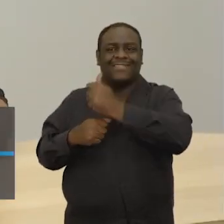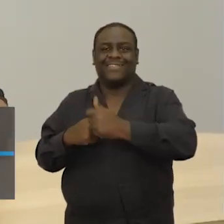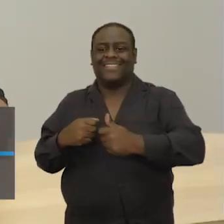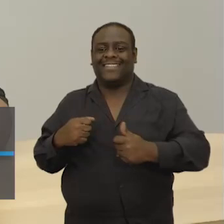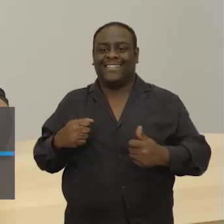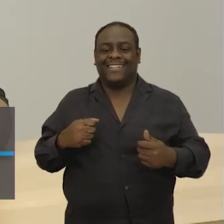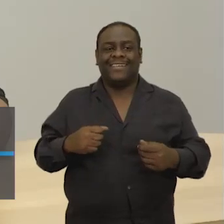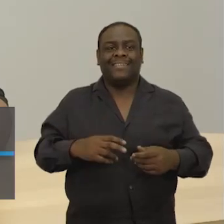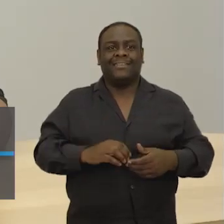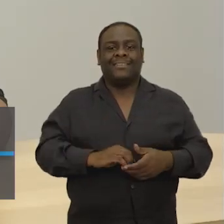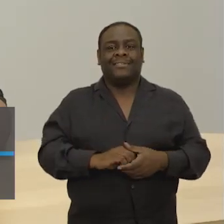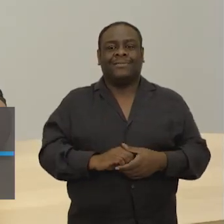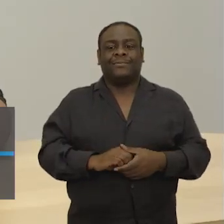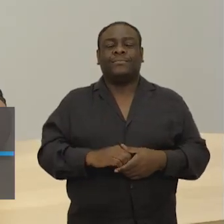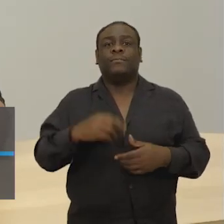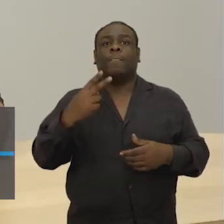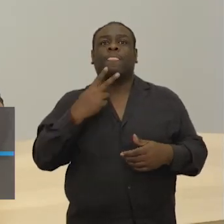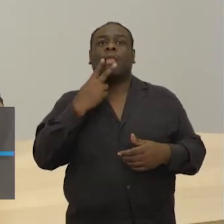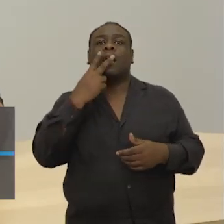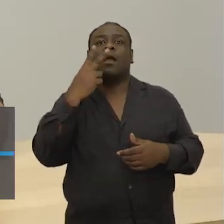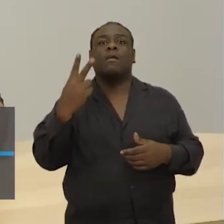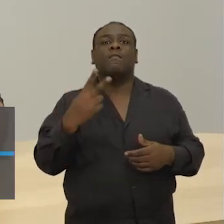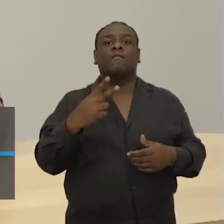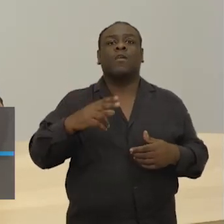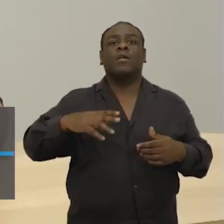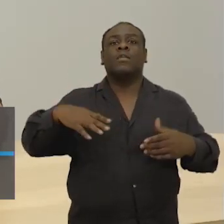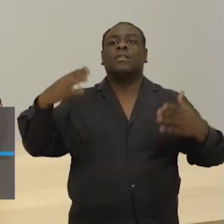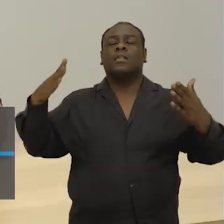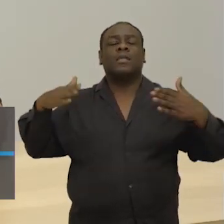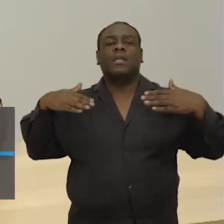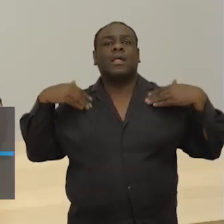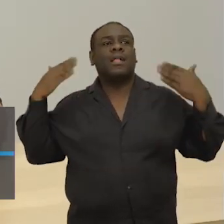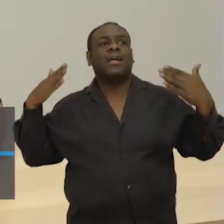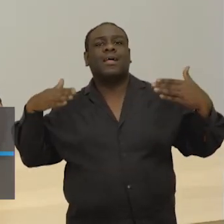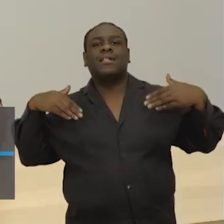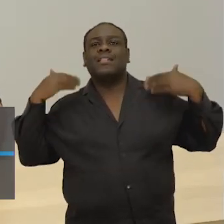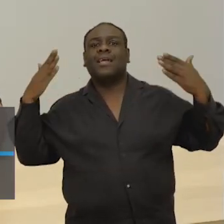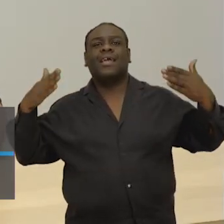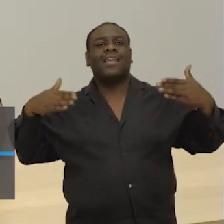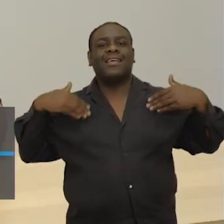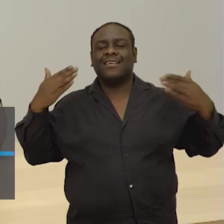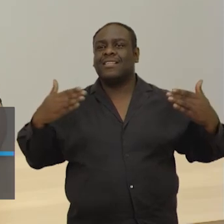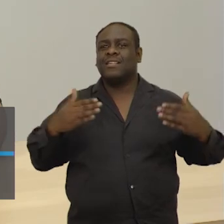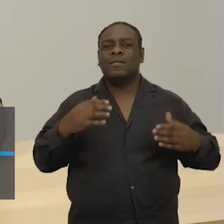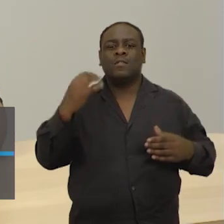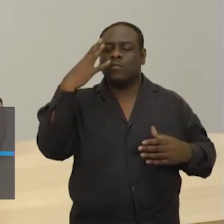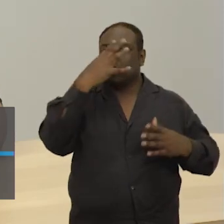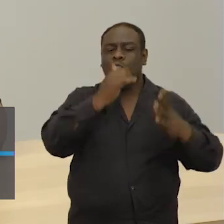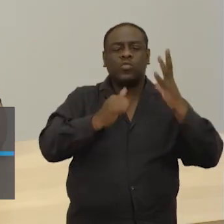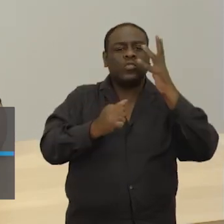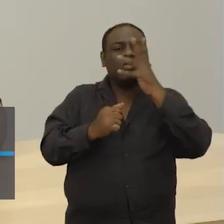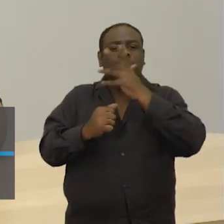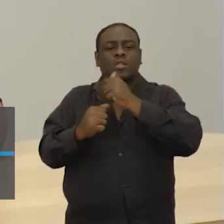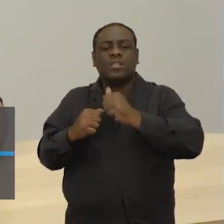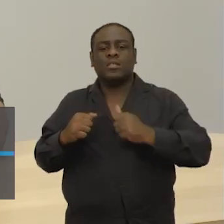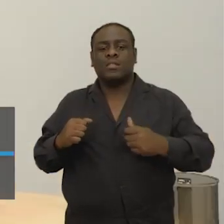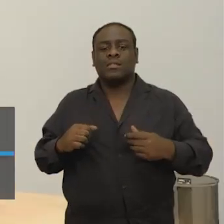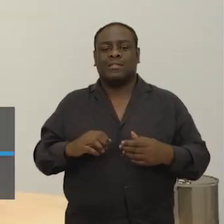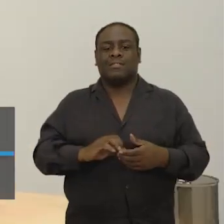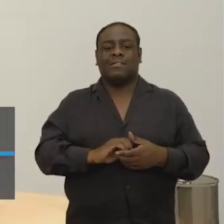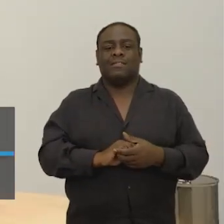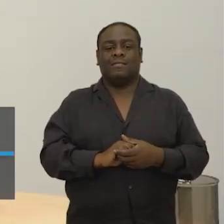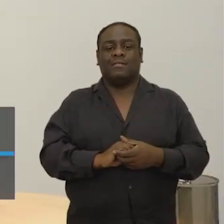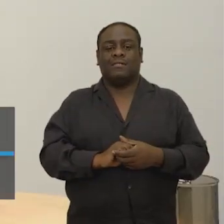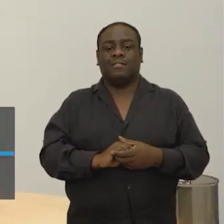taquara rachada que eu tenho. A voz aveludada, ela é agradável, ela é meio musical, né?